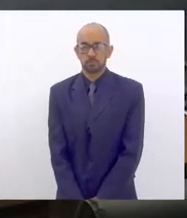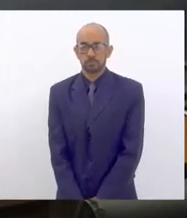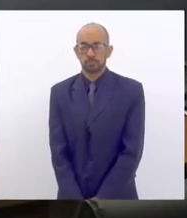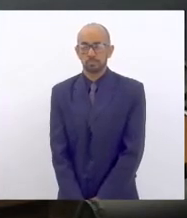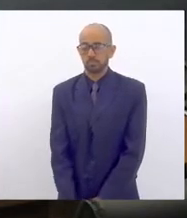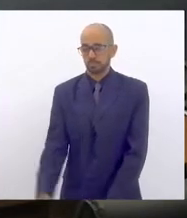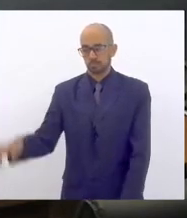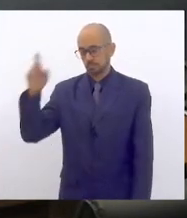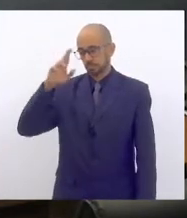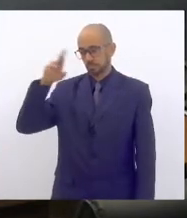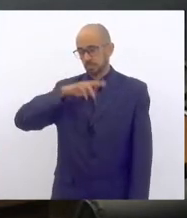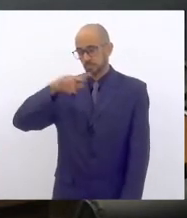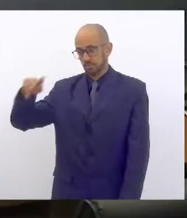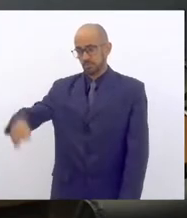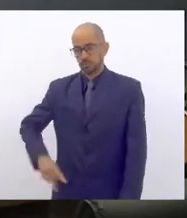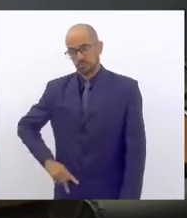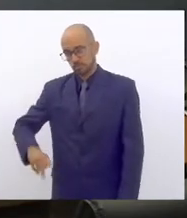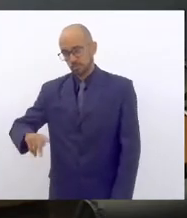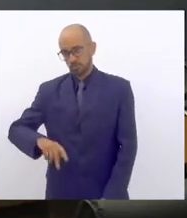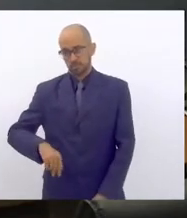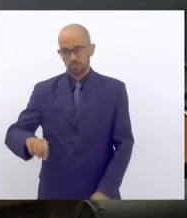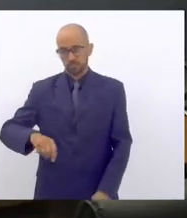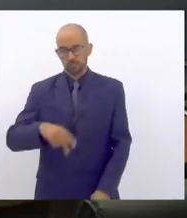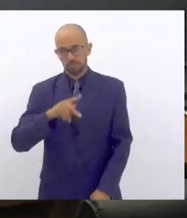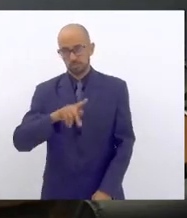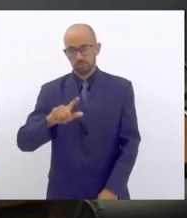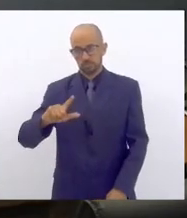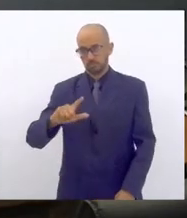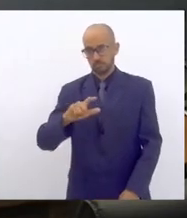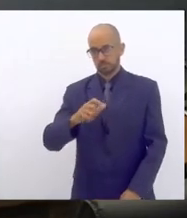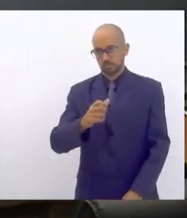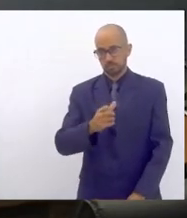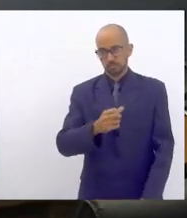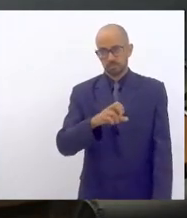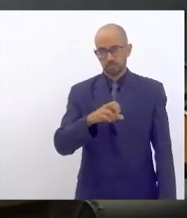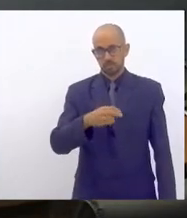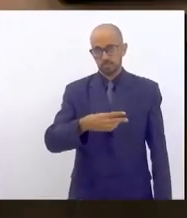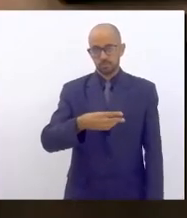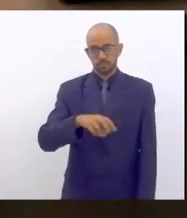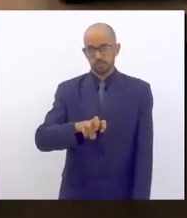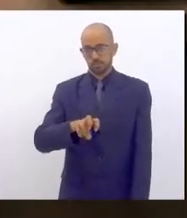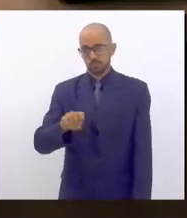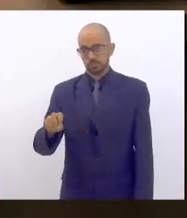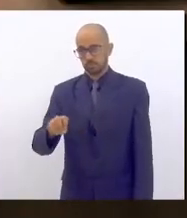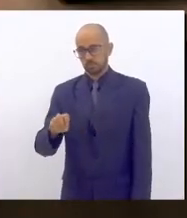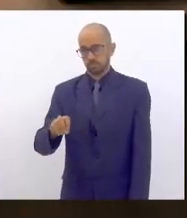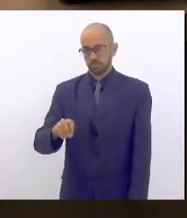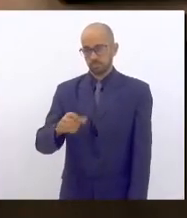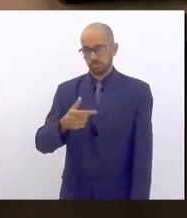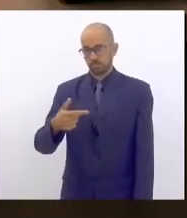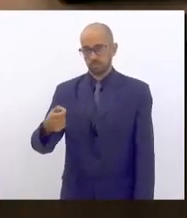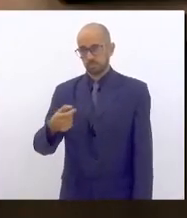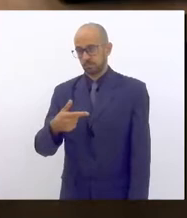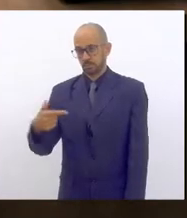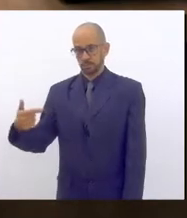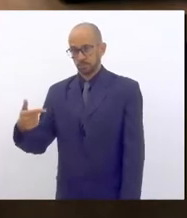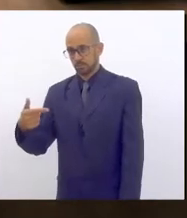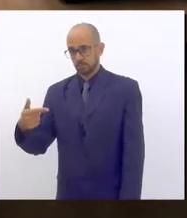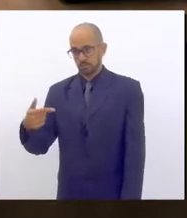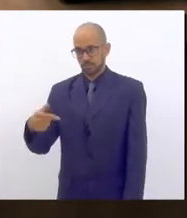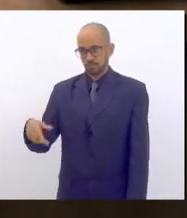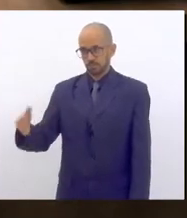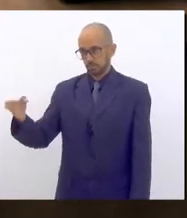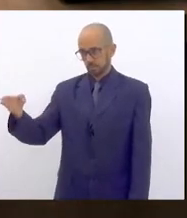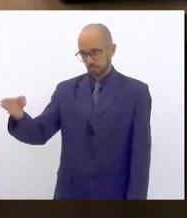Senhor presidente, projeto de lei 6350 de 22, de autoria de Vossa